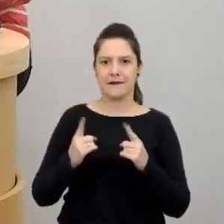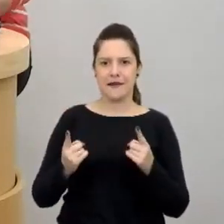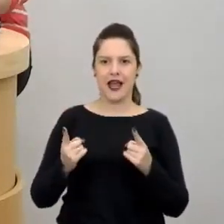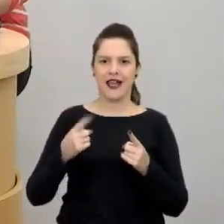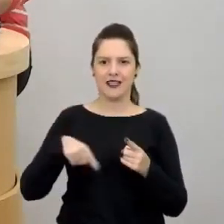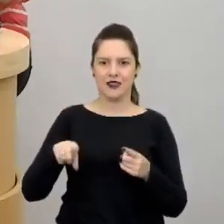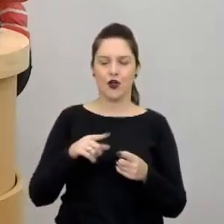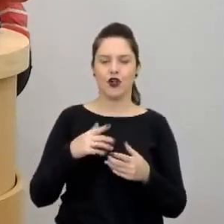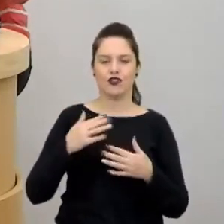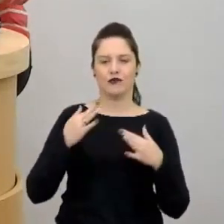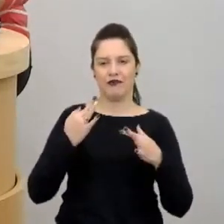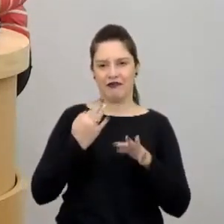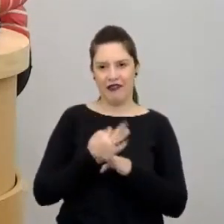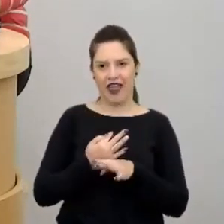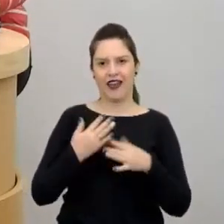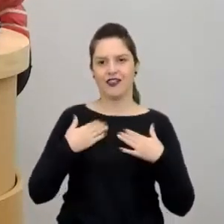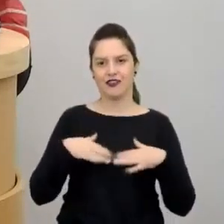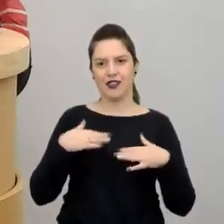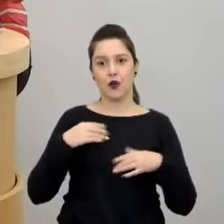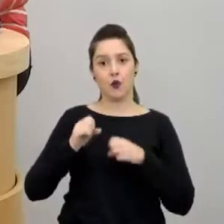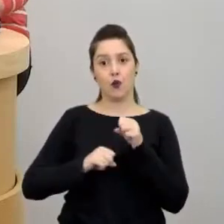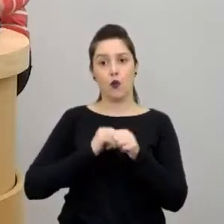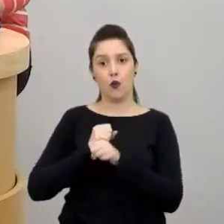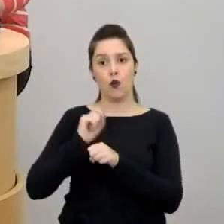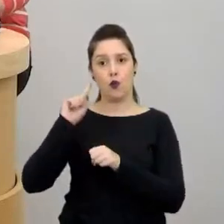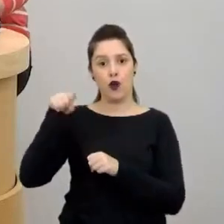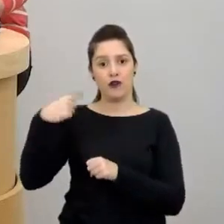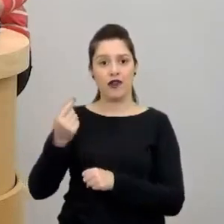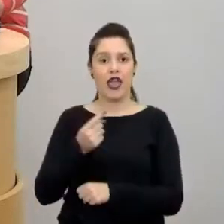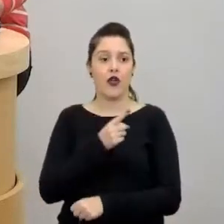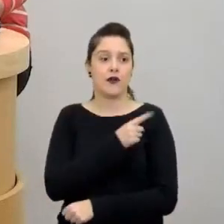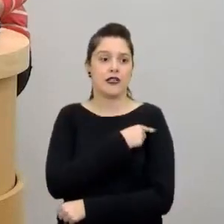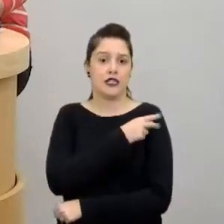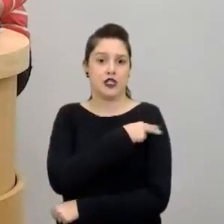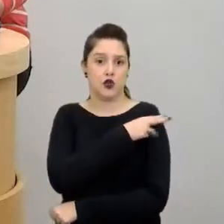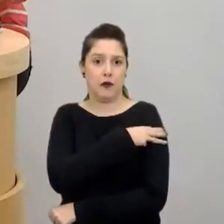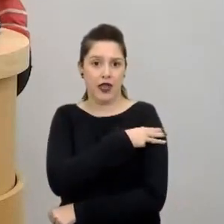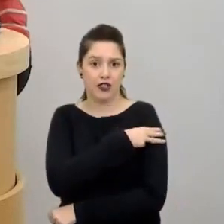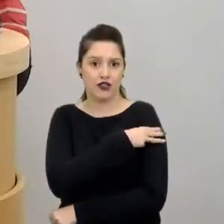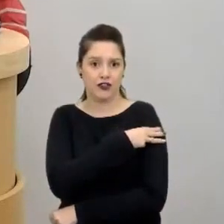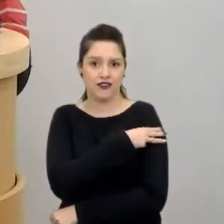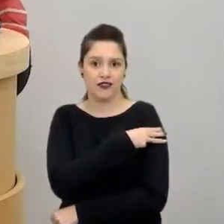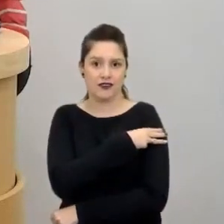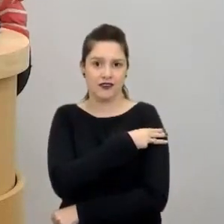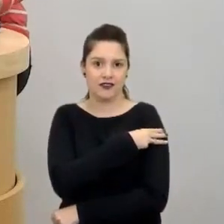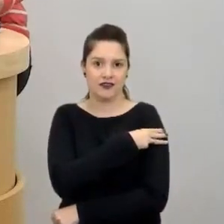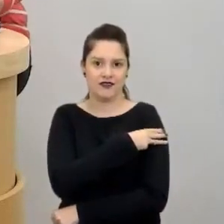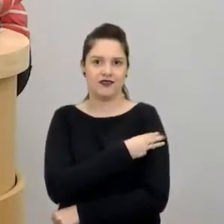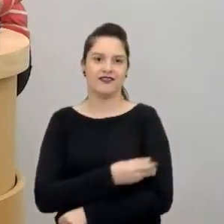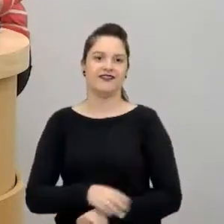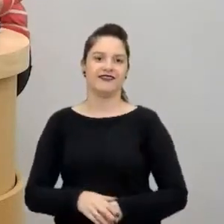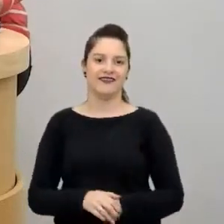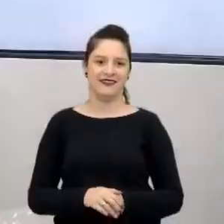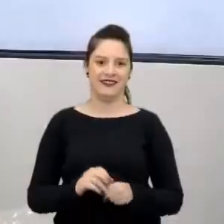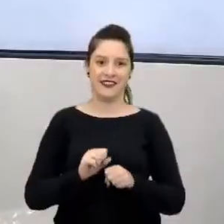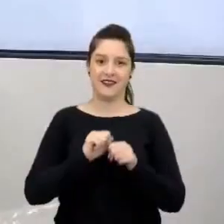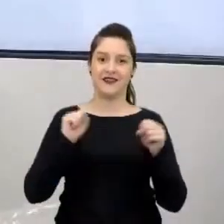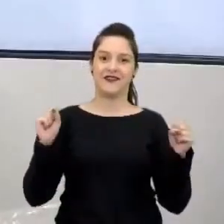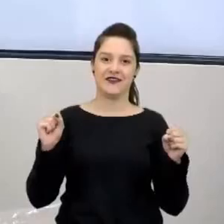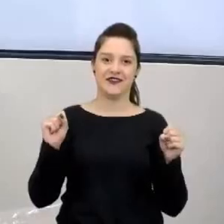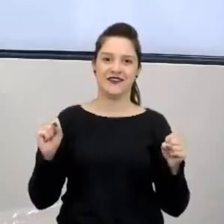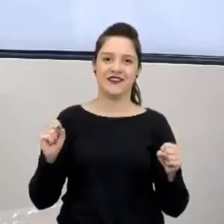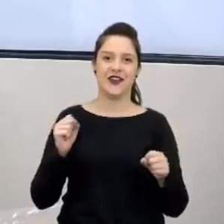férias, descansem. E o ano que vem é ensino médio. O ano que vem é estouro. Ano que vem a gente se